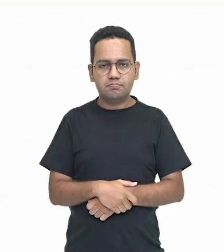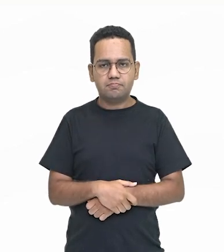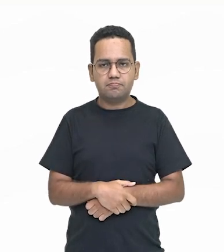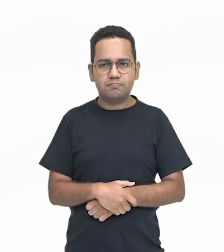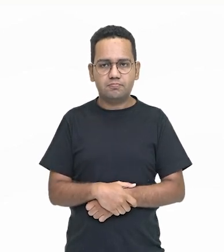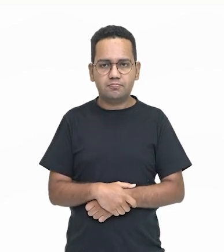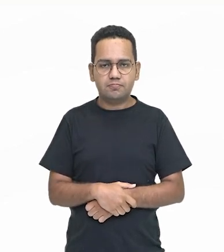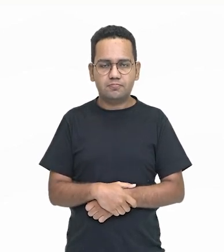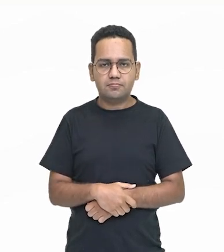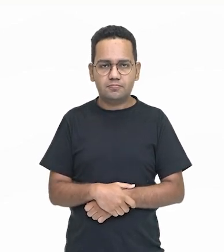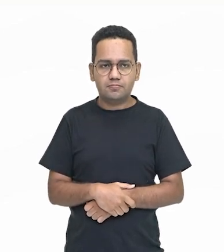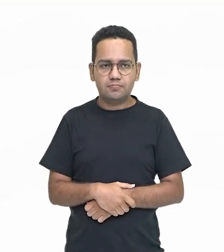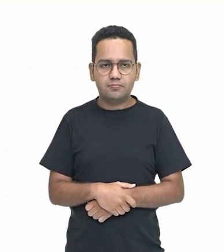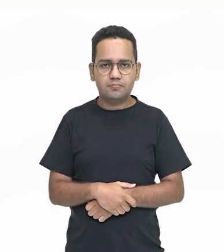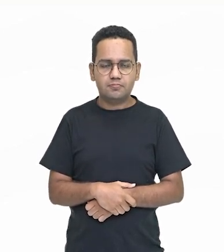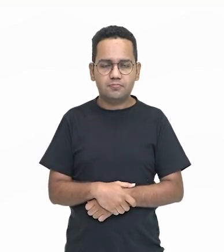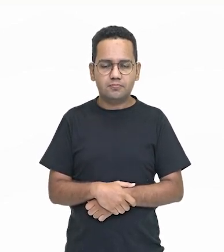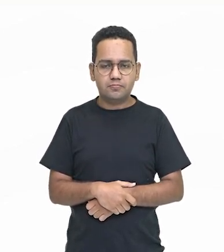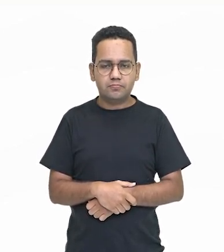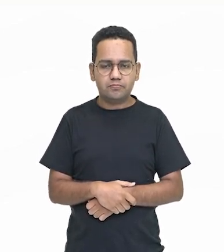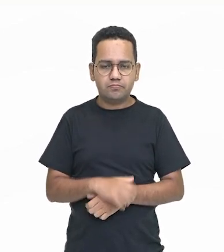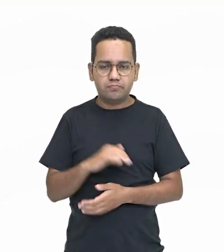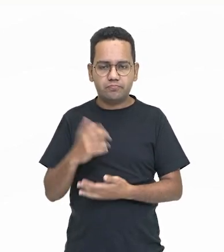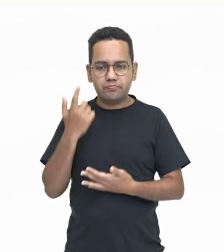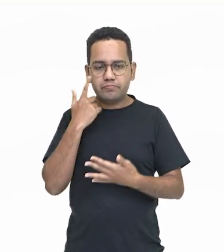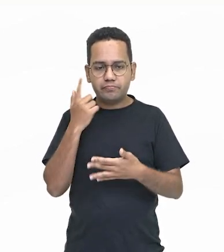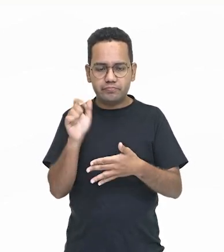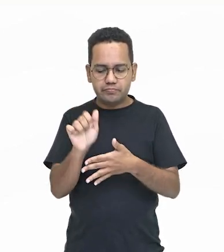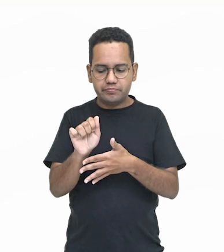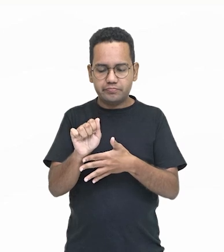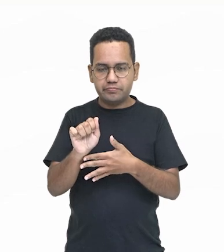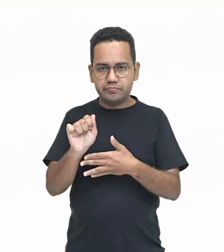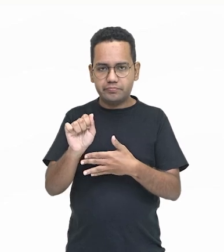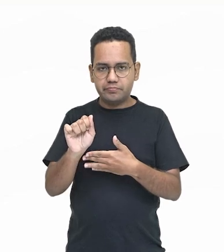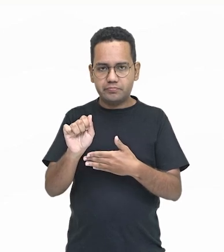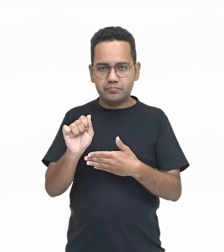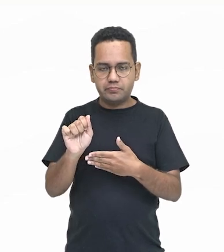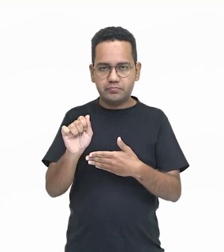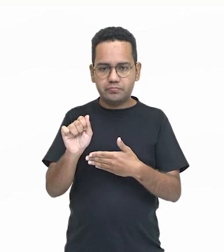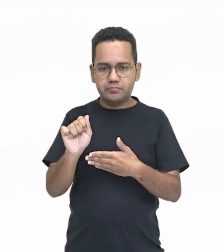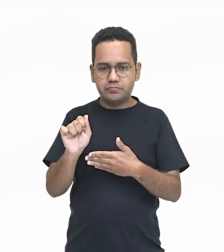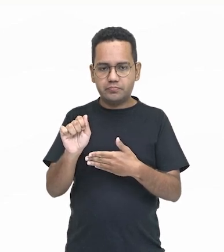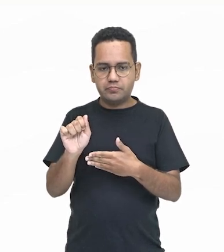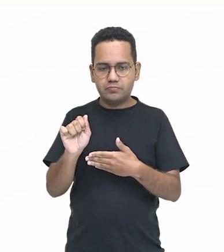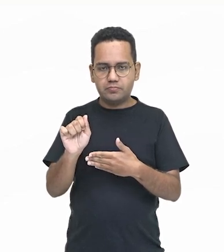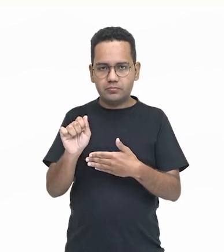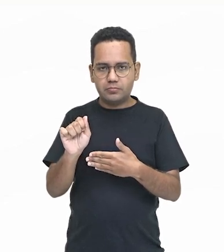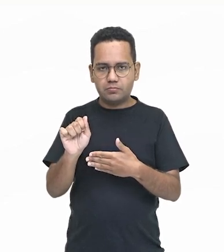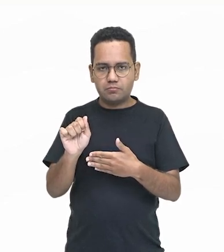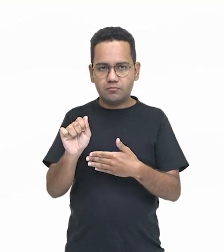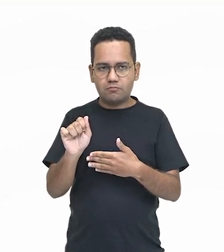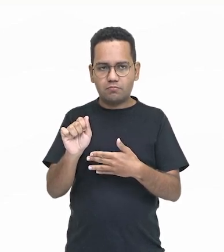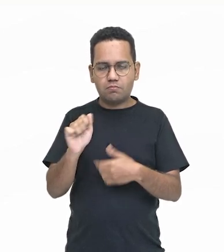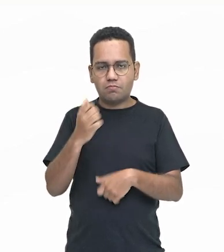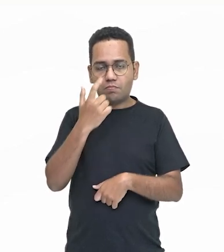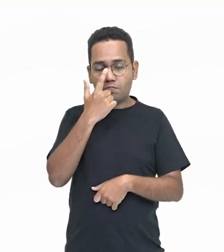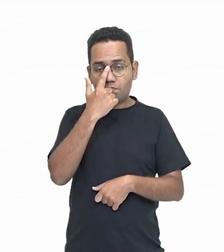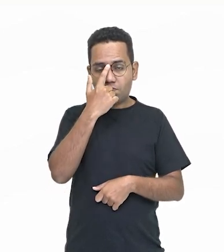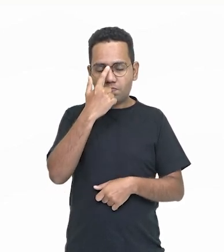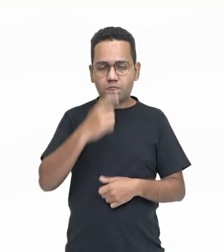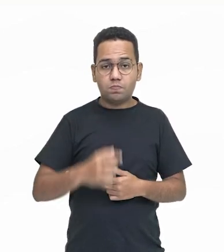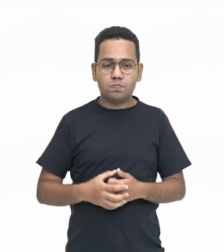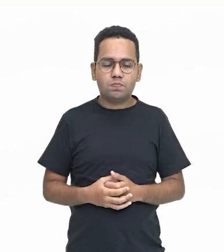a letra A. A letra A, o relevo de planícies explica o baixo